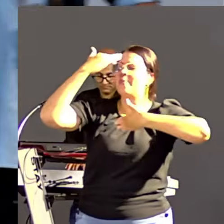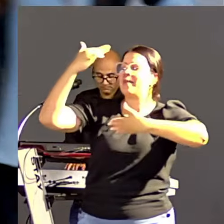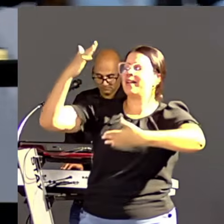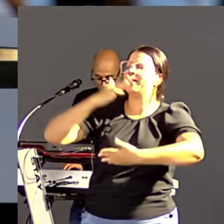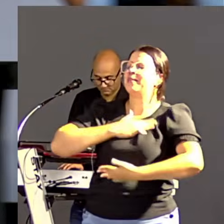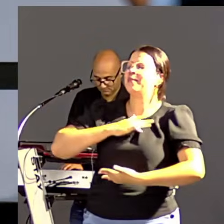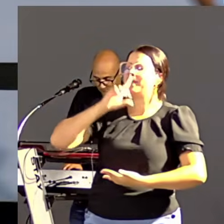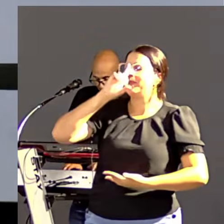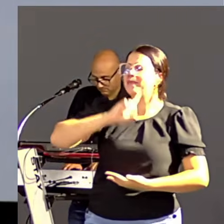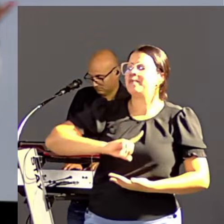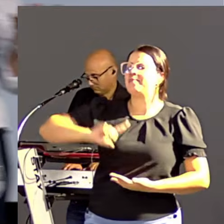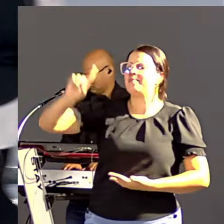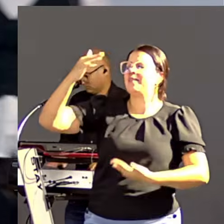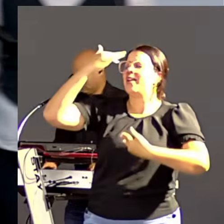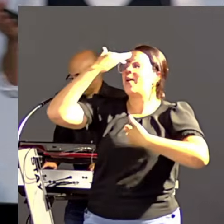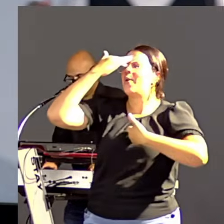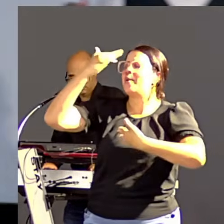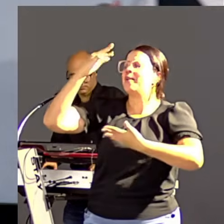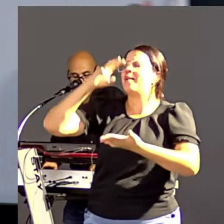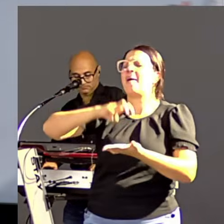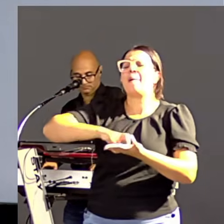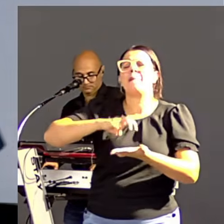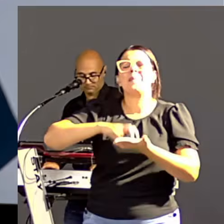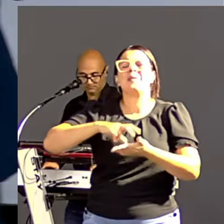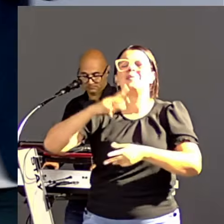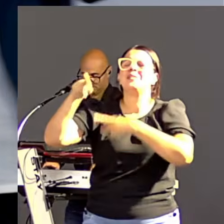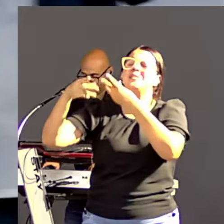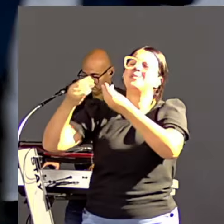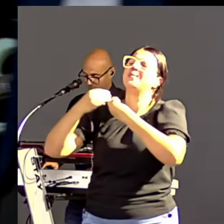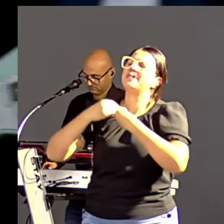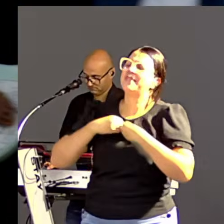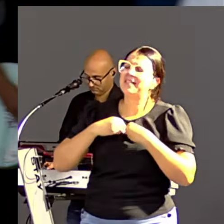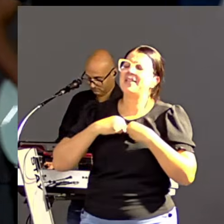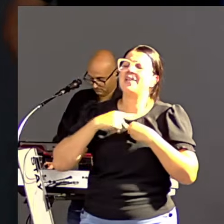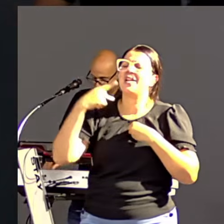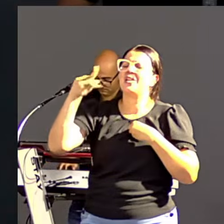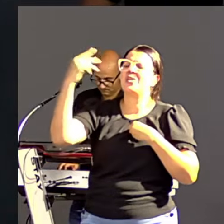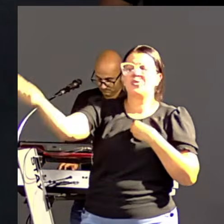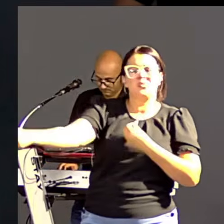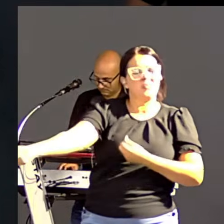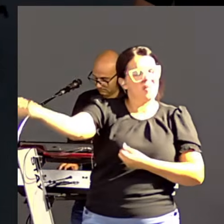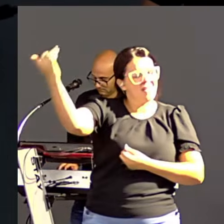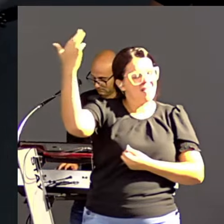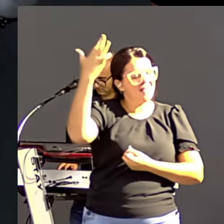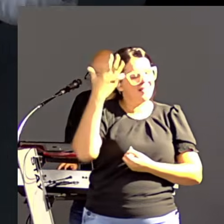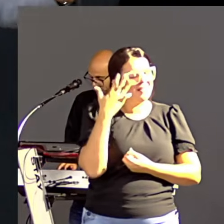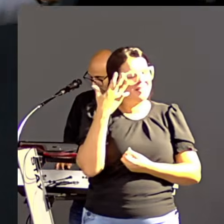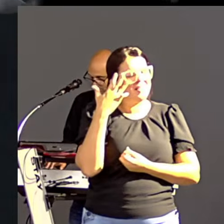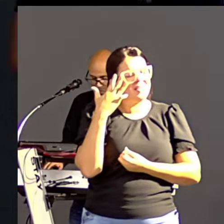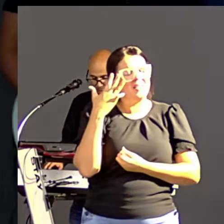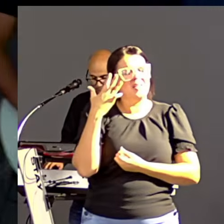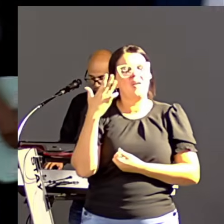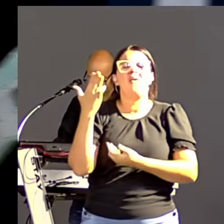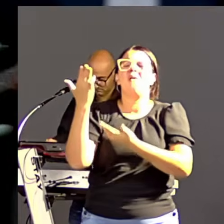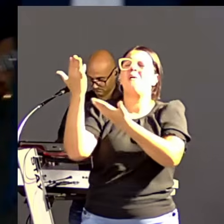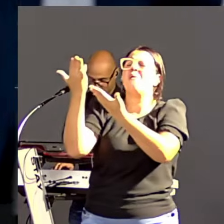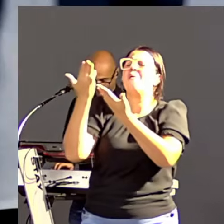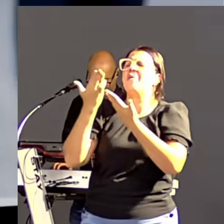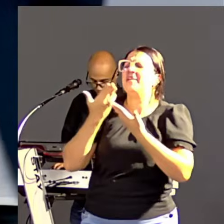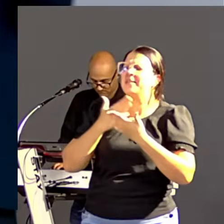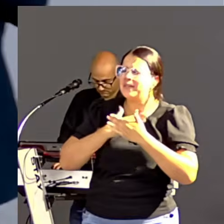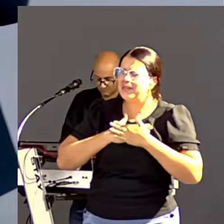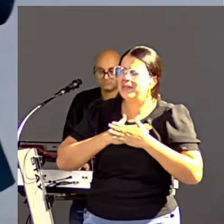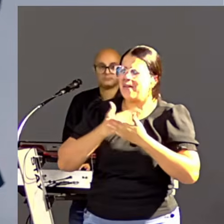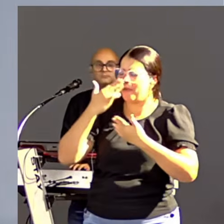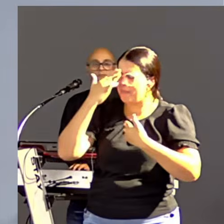te agradecemos. Obrigado por essa manhã, por esse presente. Obrigado pela tua graça. Obrigado pelo teu favor. Obrigado